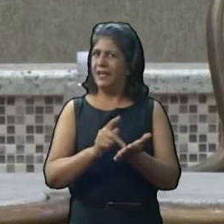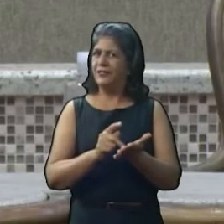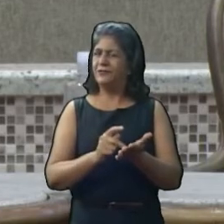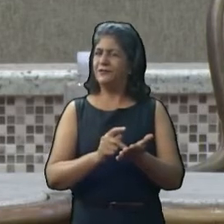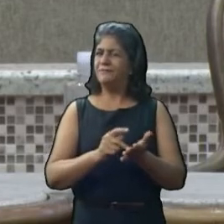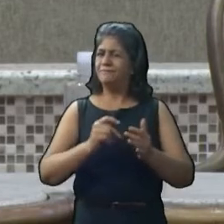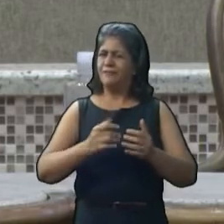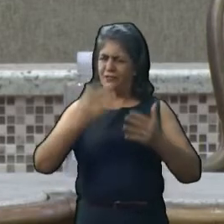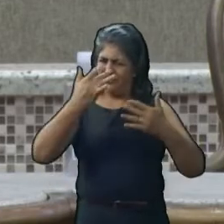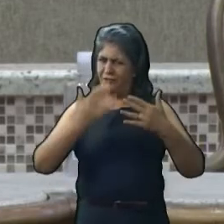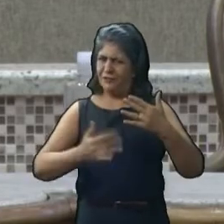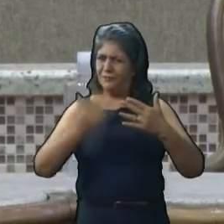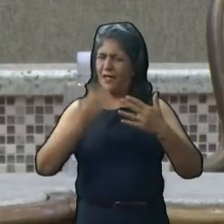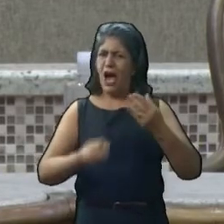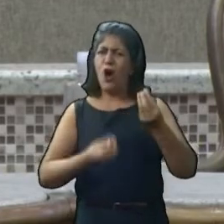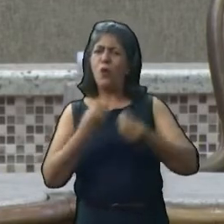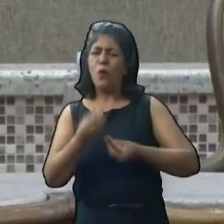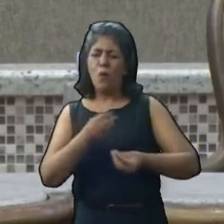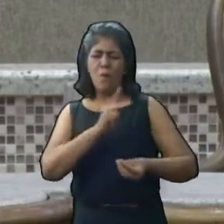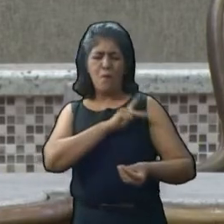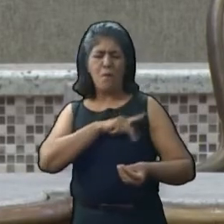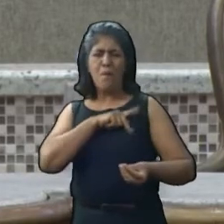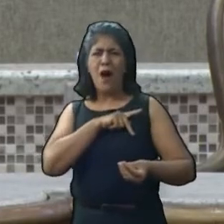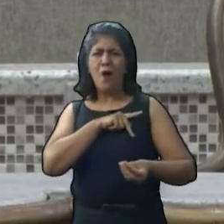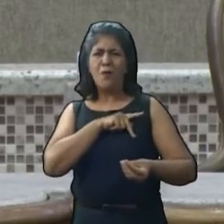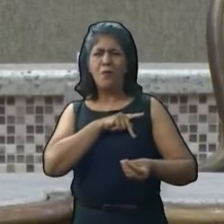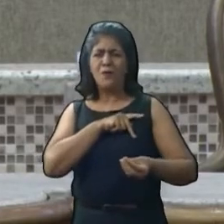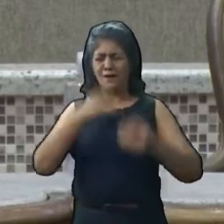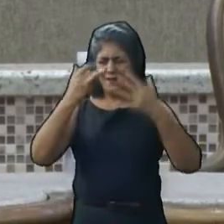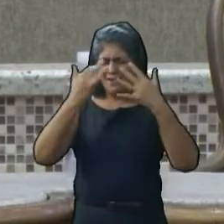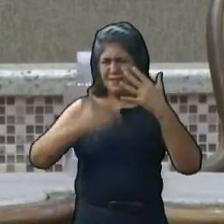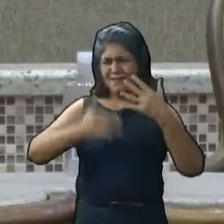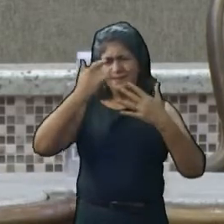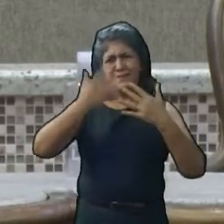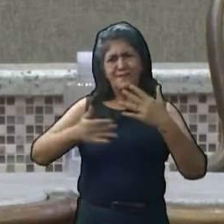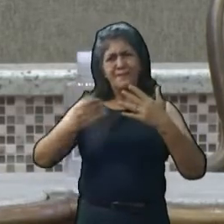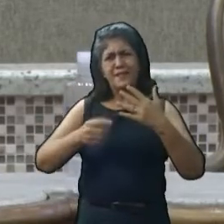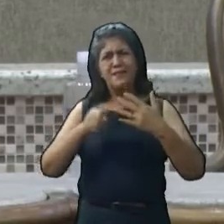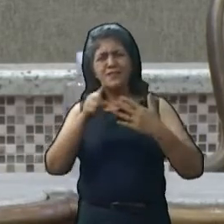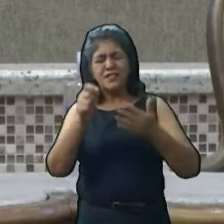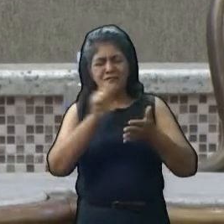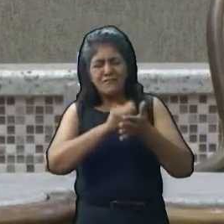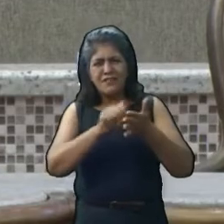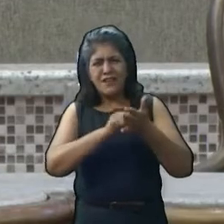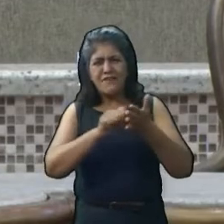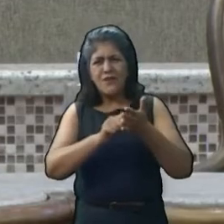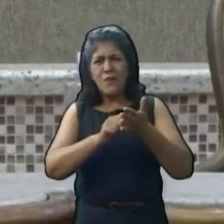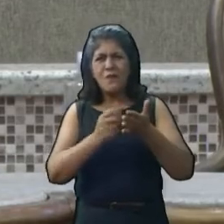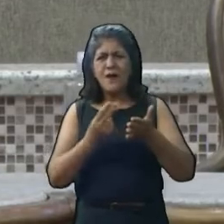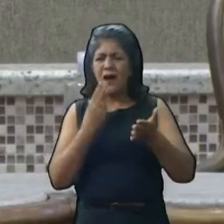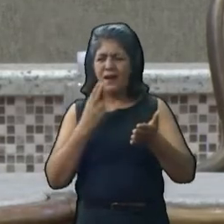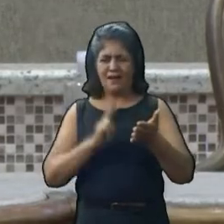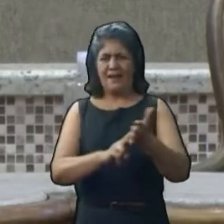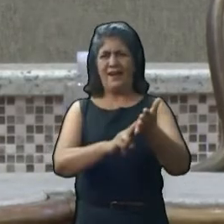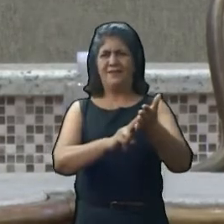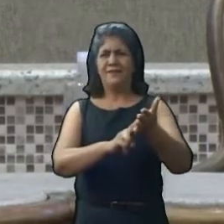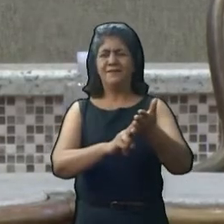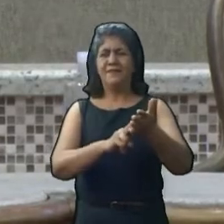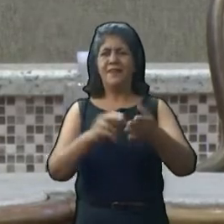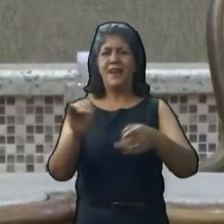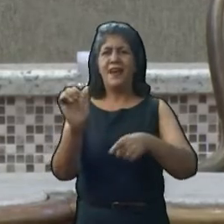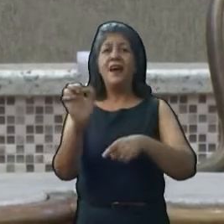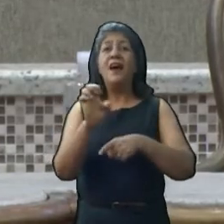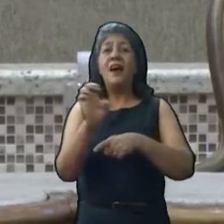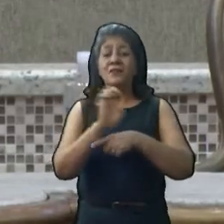do apóstolo são paulo para conosco ele escreveu esta carta aos efésios